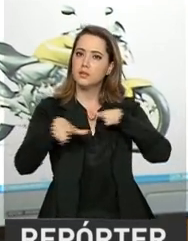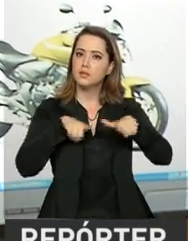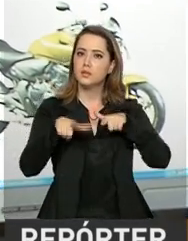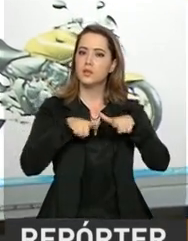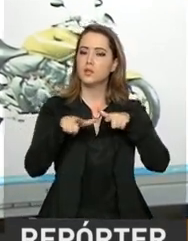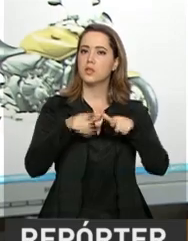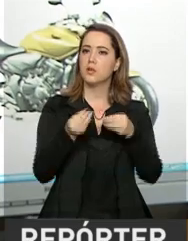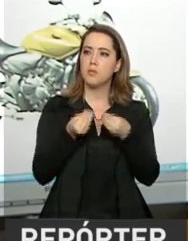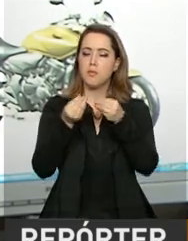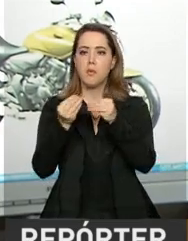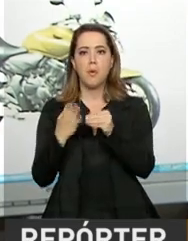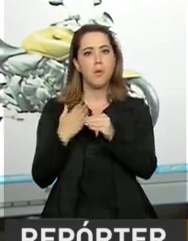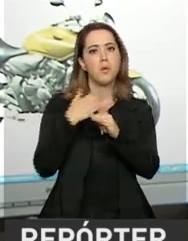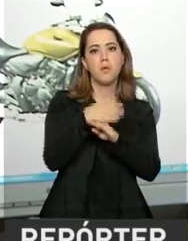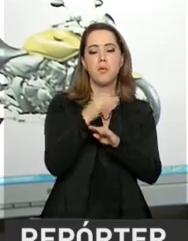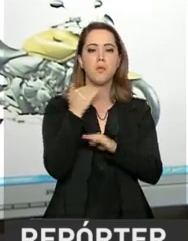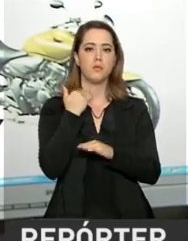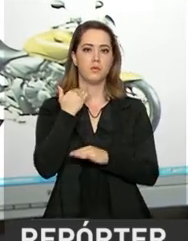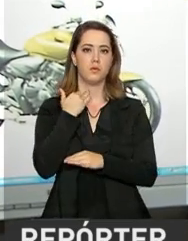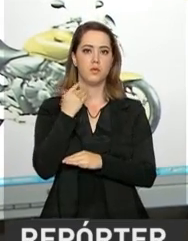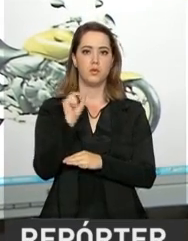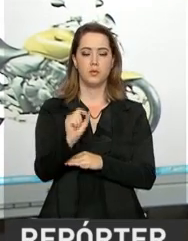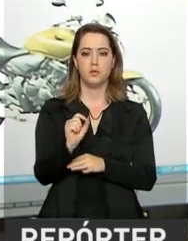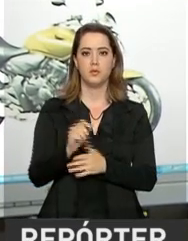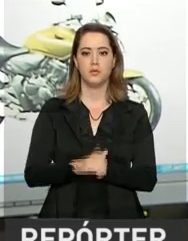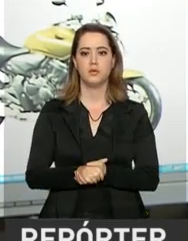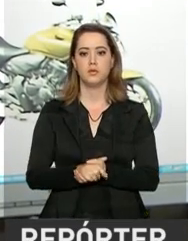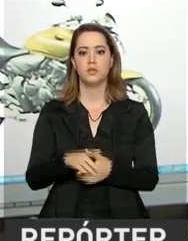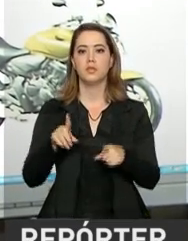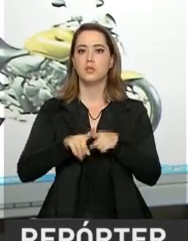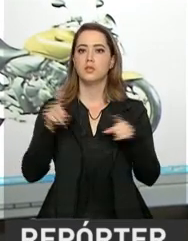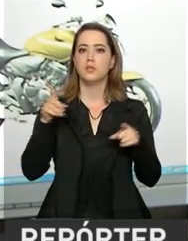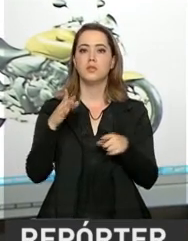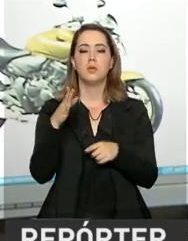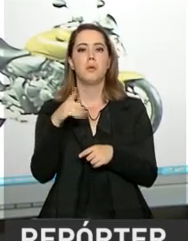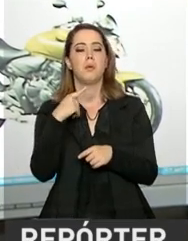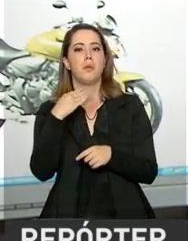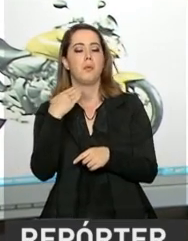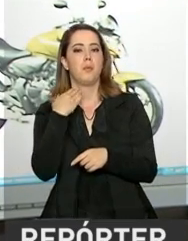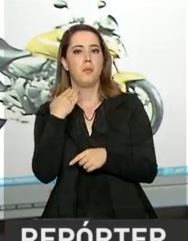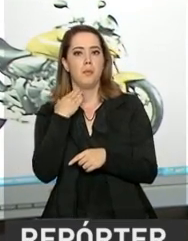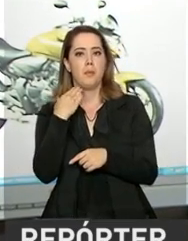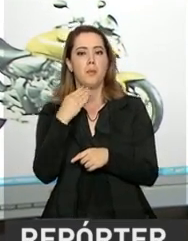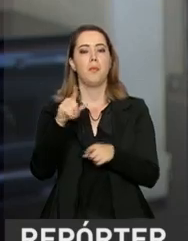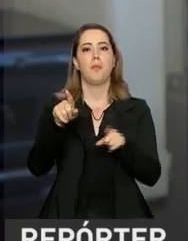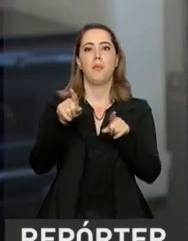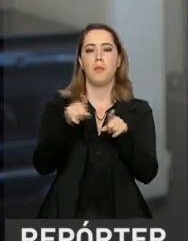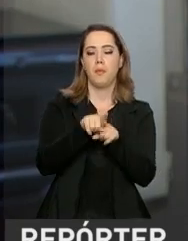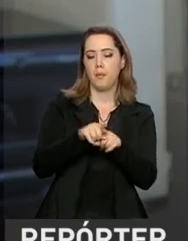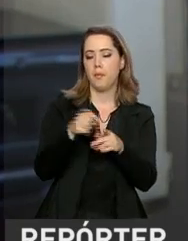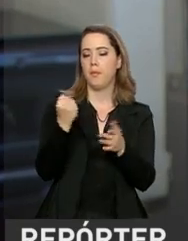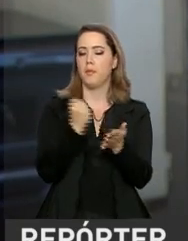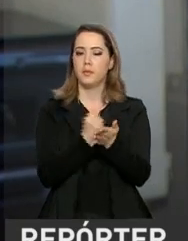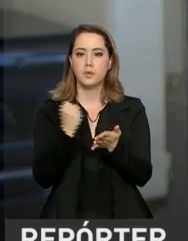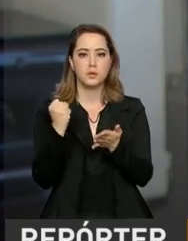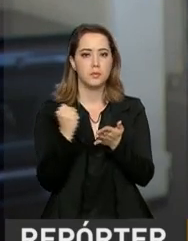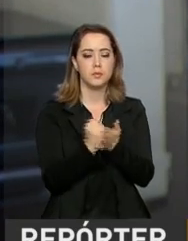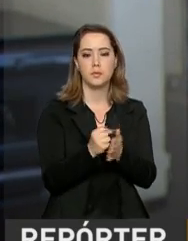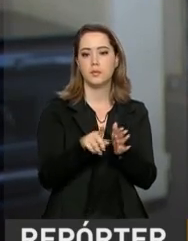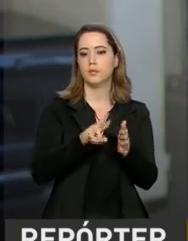o banco e mas os bancos e cartório e contabilidade ele é o que